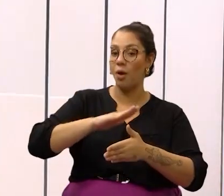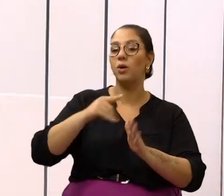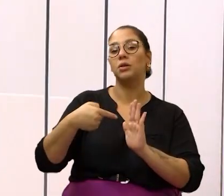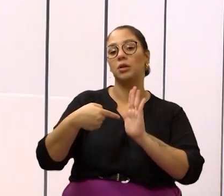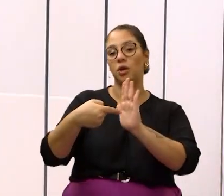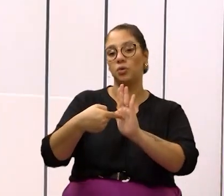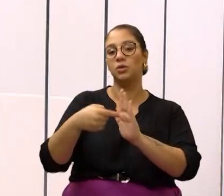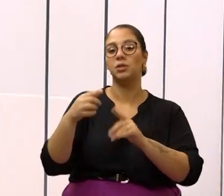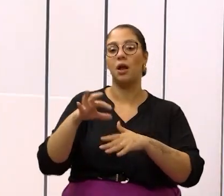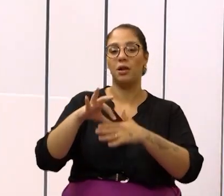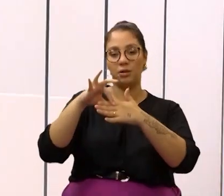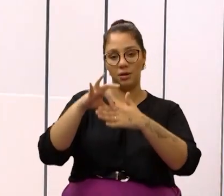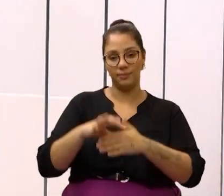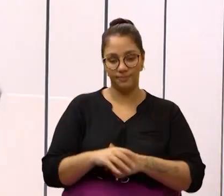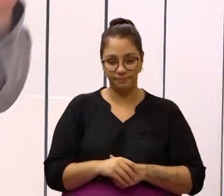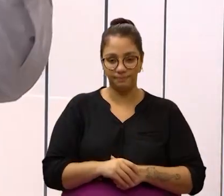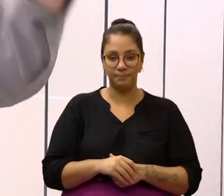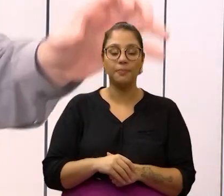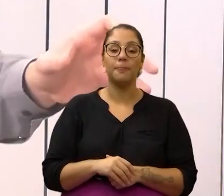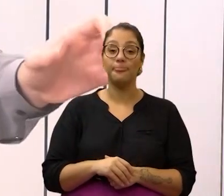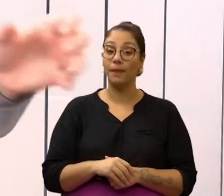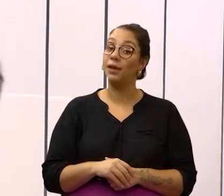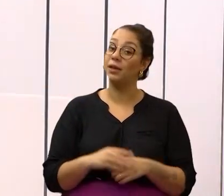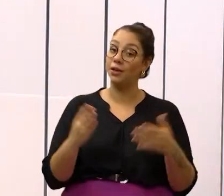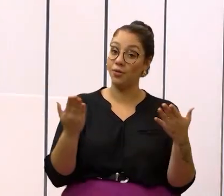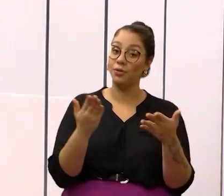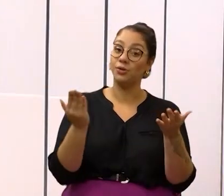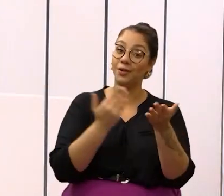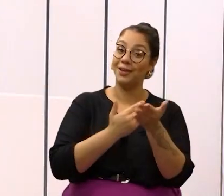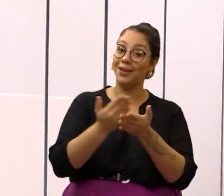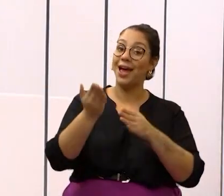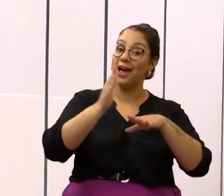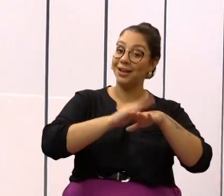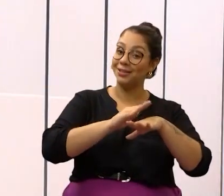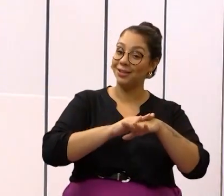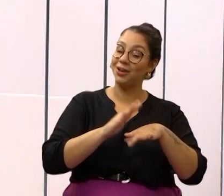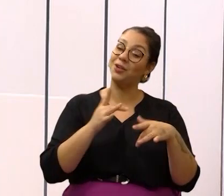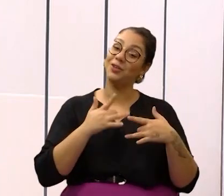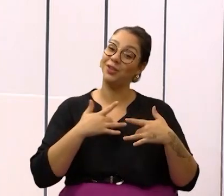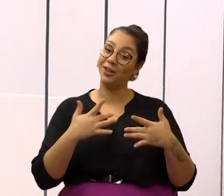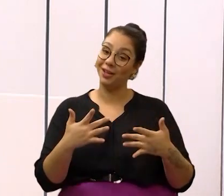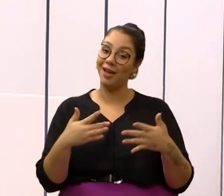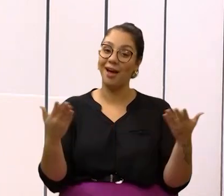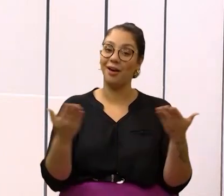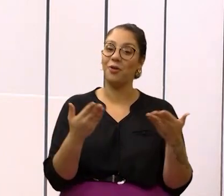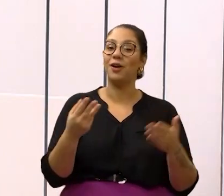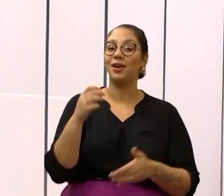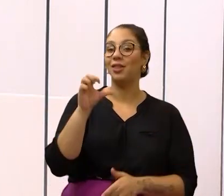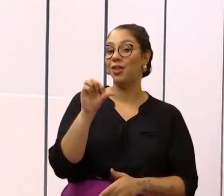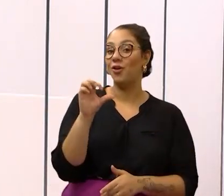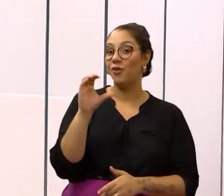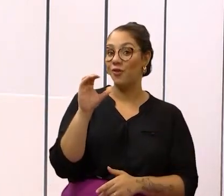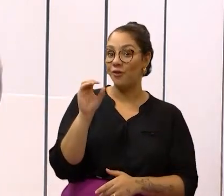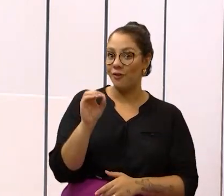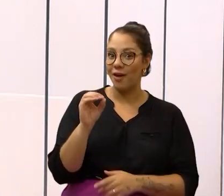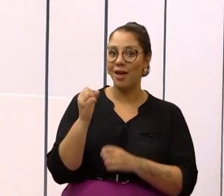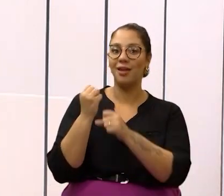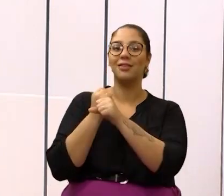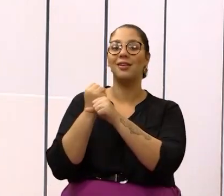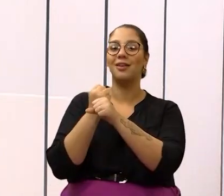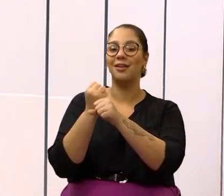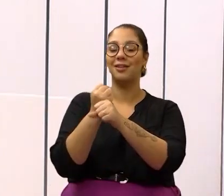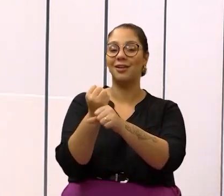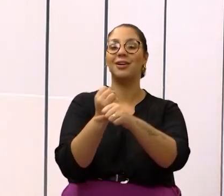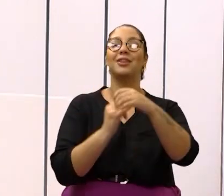E a gente abre a edição de hoje falando sobre ação e solidariedade. Completando 90 anos este mês,